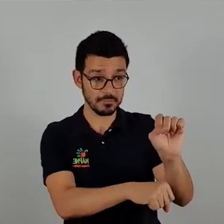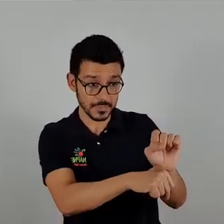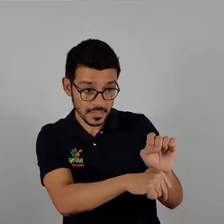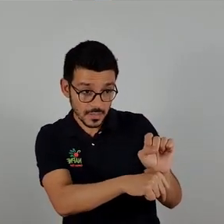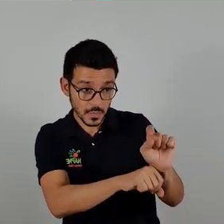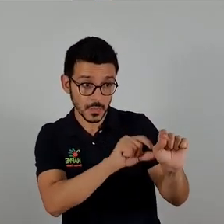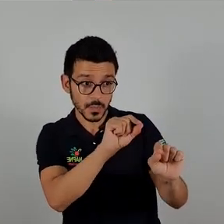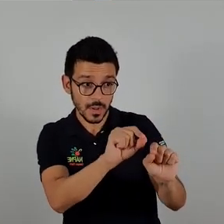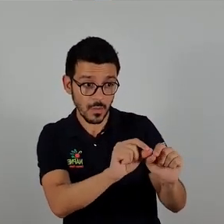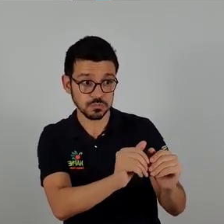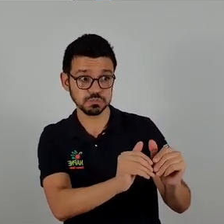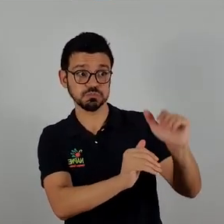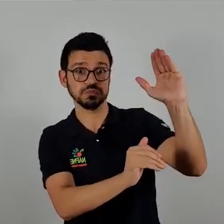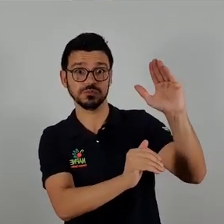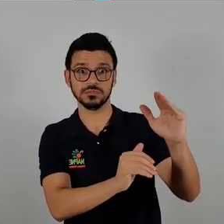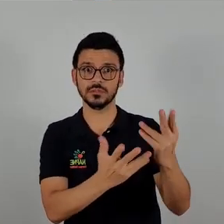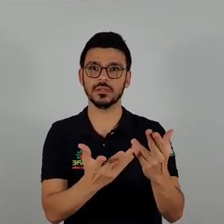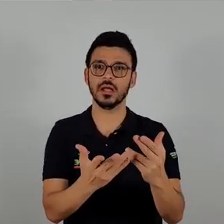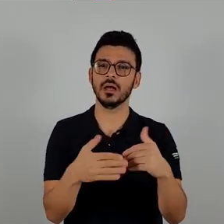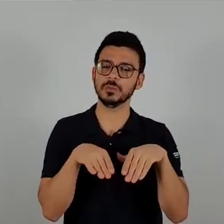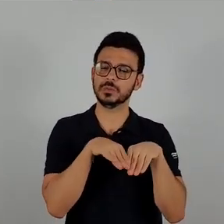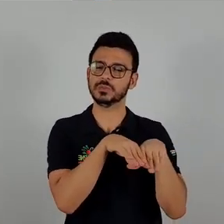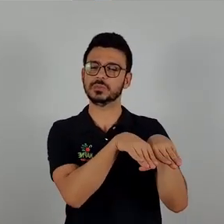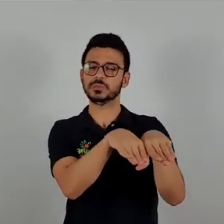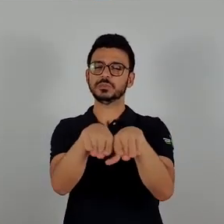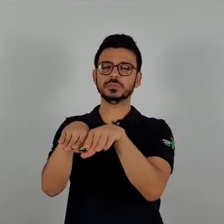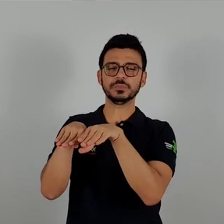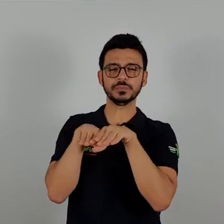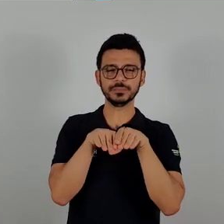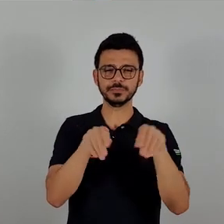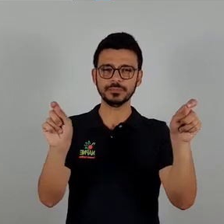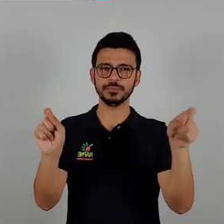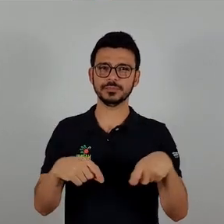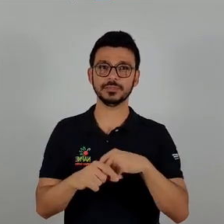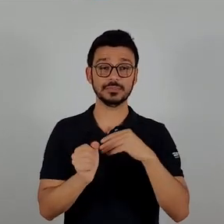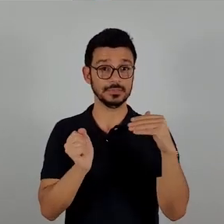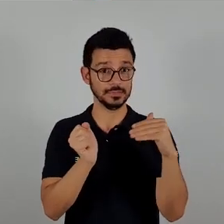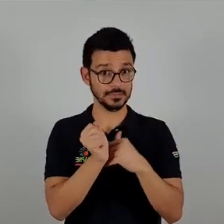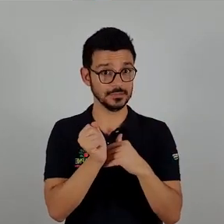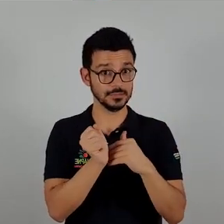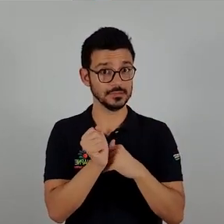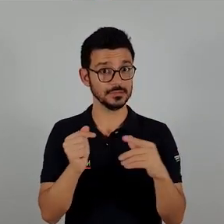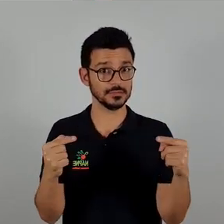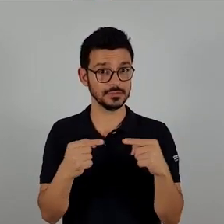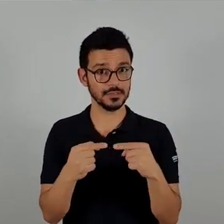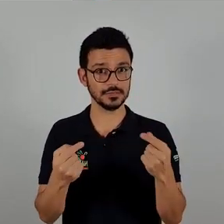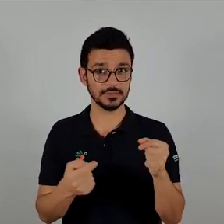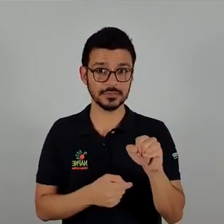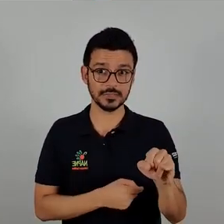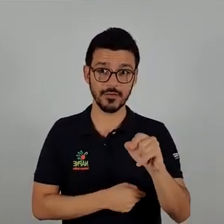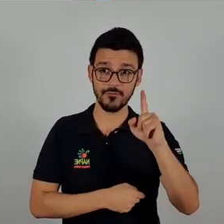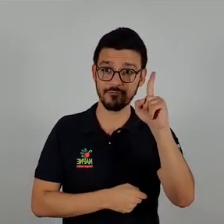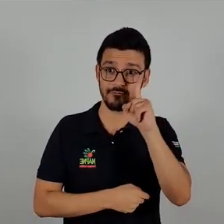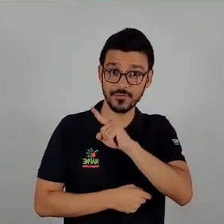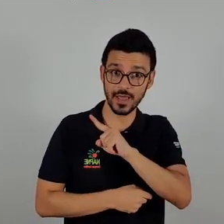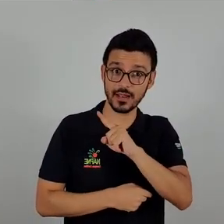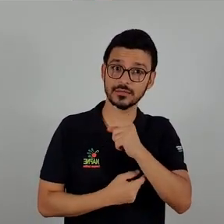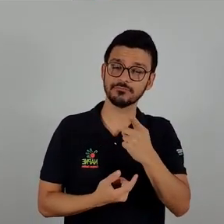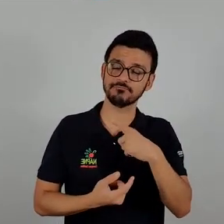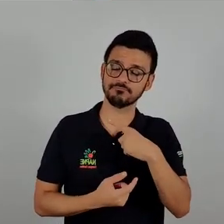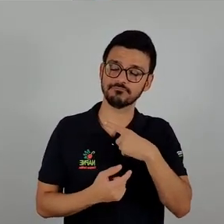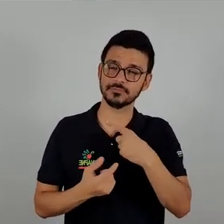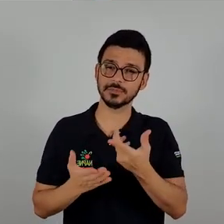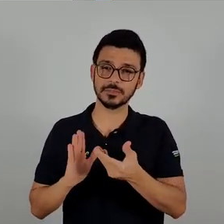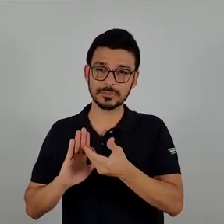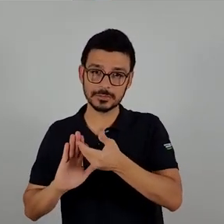de um e emprestar para o outro, hoje, amanhã eu devolvo, eu harmonizo. Então as ações químicas, energéticas, físicas, botânicas, tanto faz, são